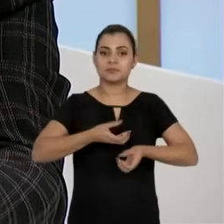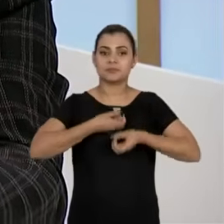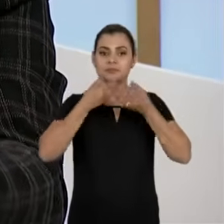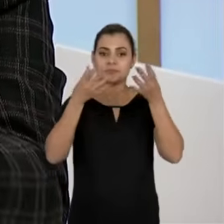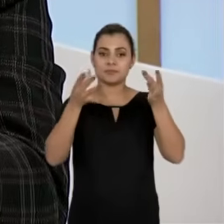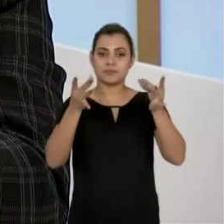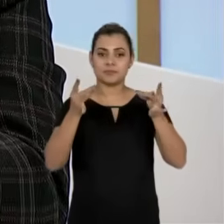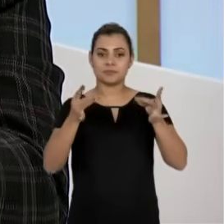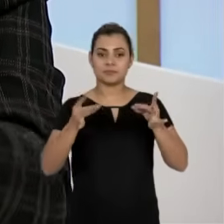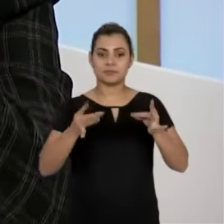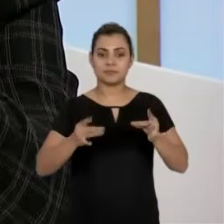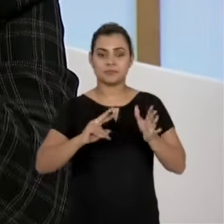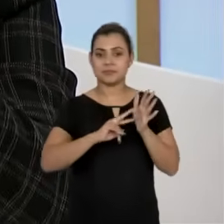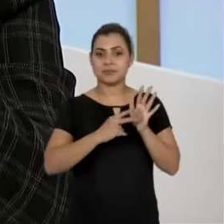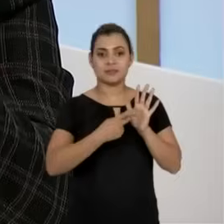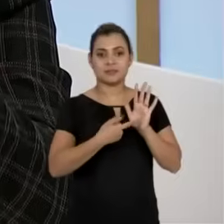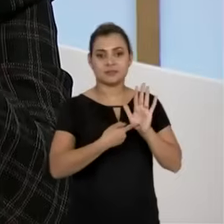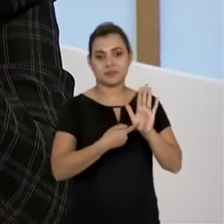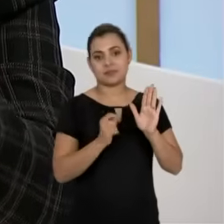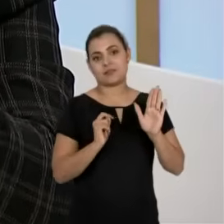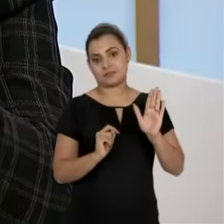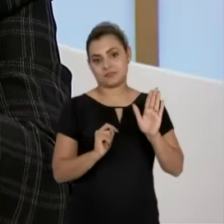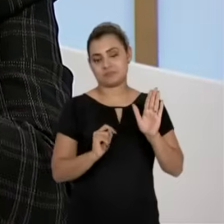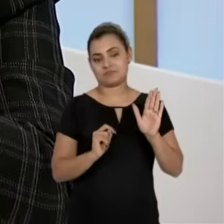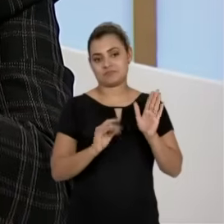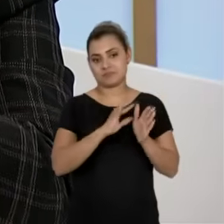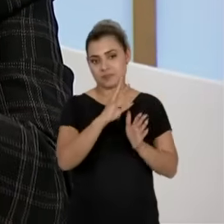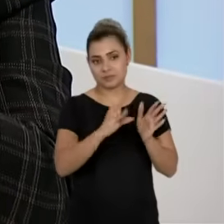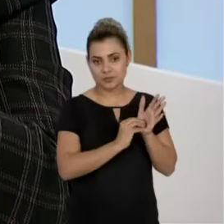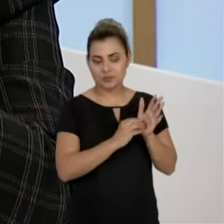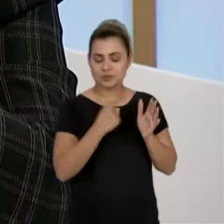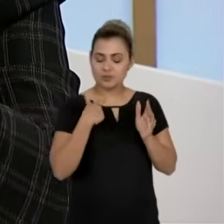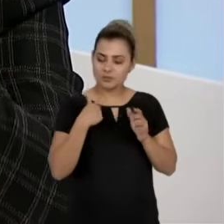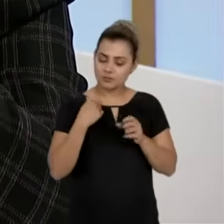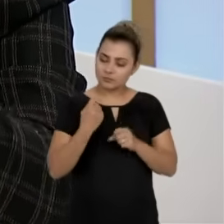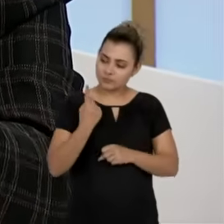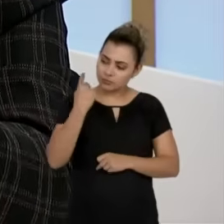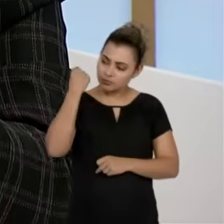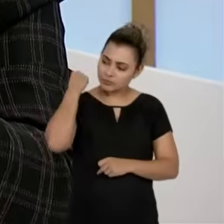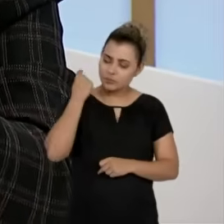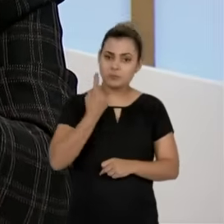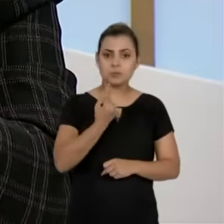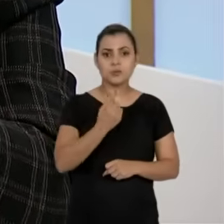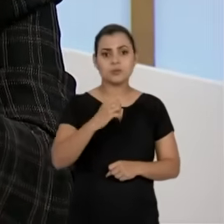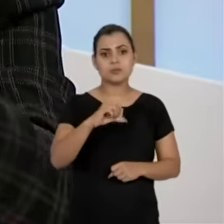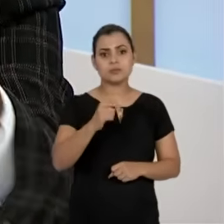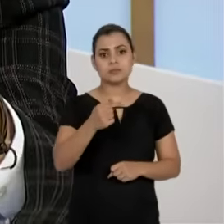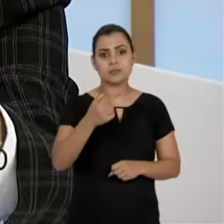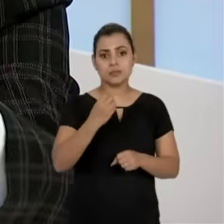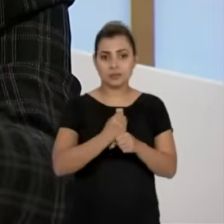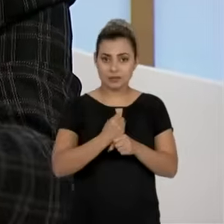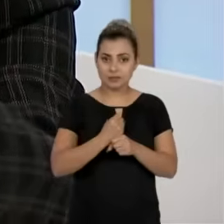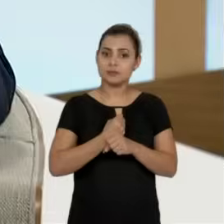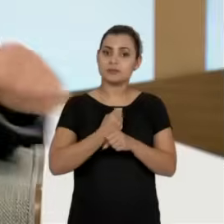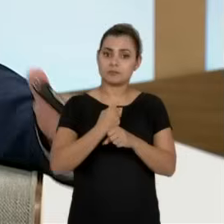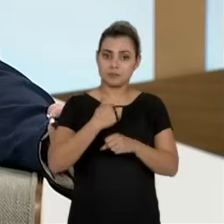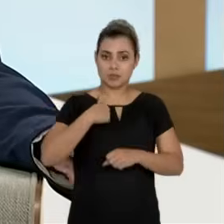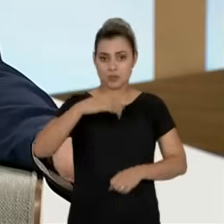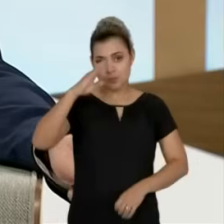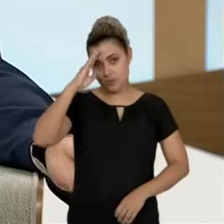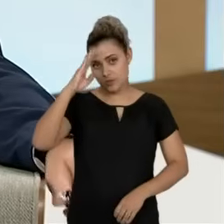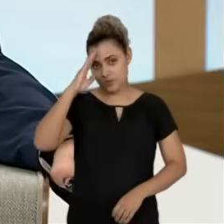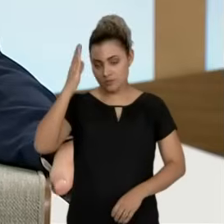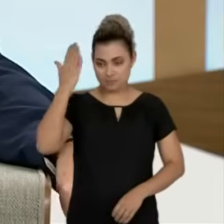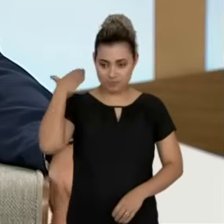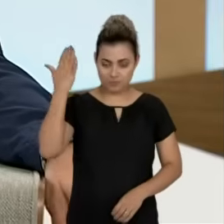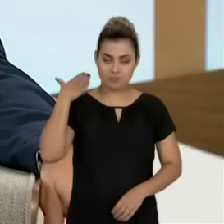da Amazônia. E eu comecei a fazer umas continhas, eu comecei a ir para a Amazônia nos anos 70. Eu era militar, eu fiz o colégio